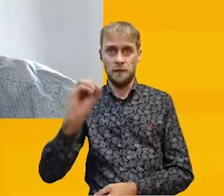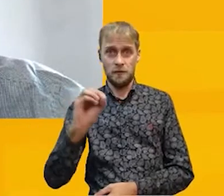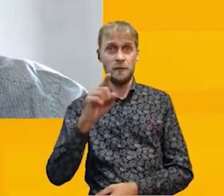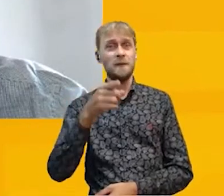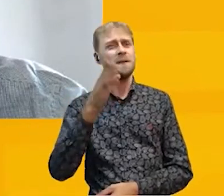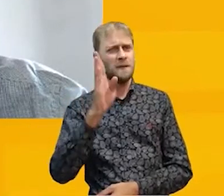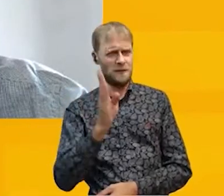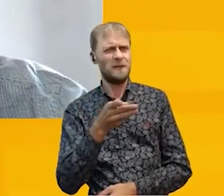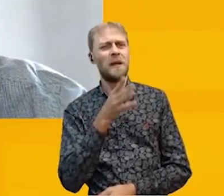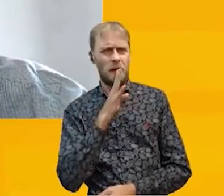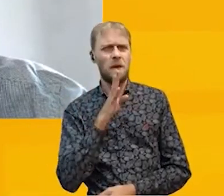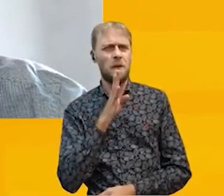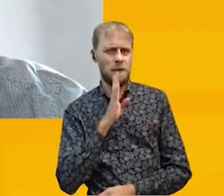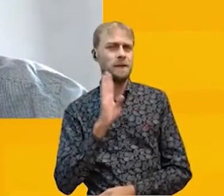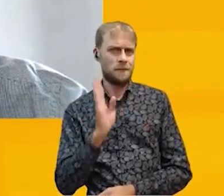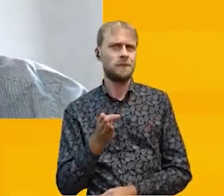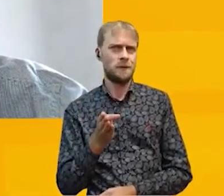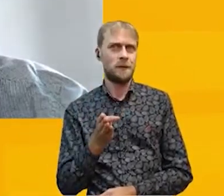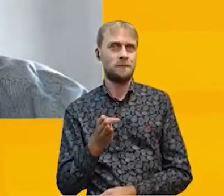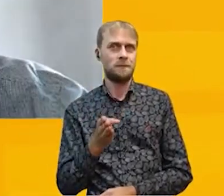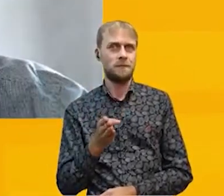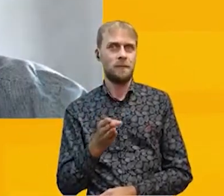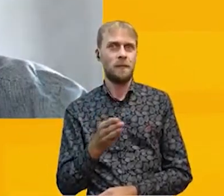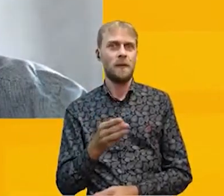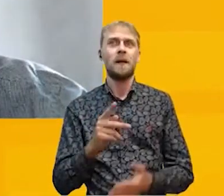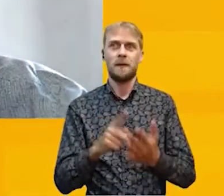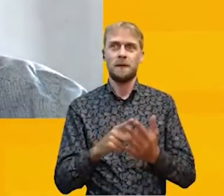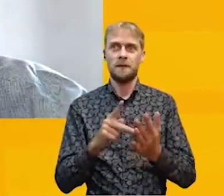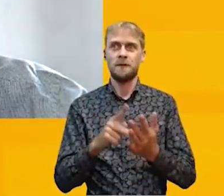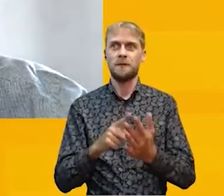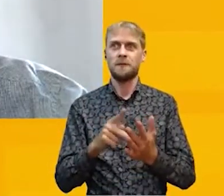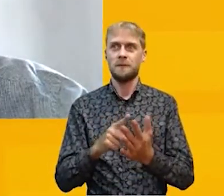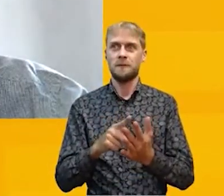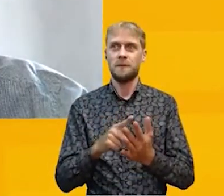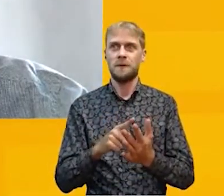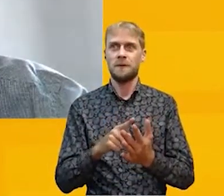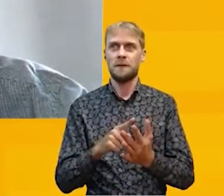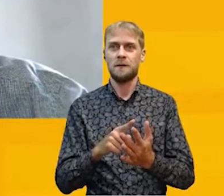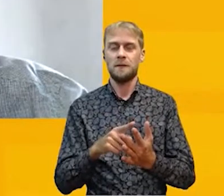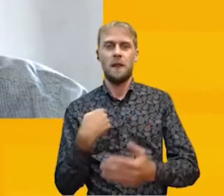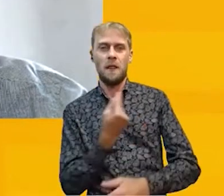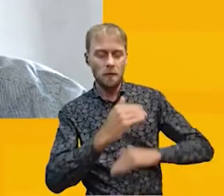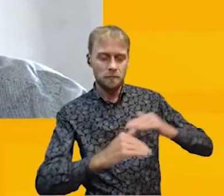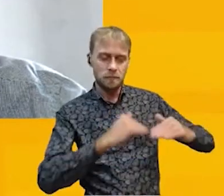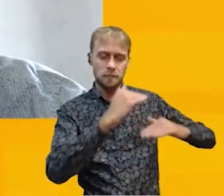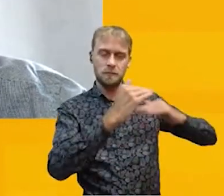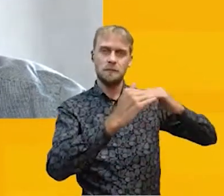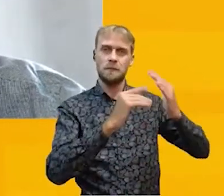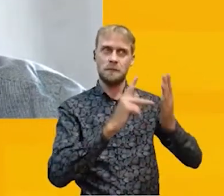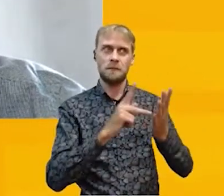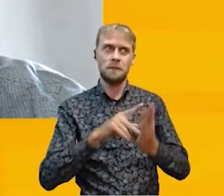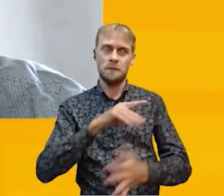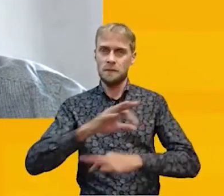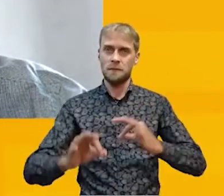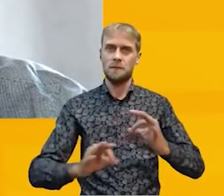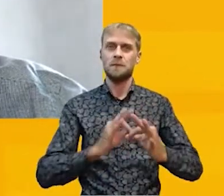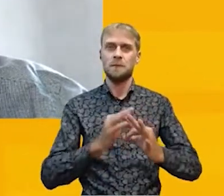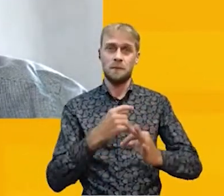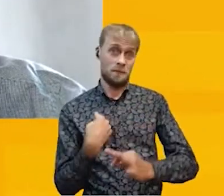oportunidade de conhecer. E é justamente Interessante, com Sérgio. ela que nós estamos construindo o projeto